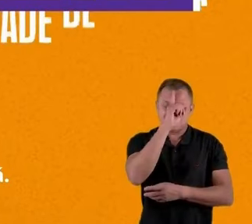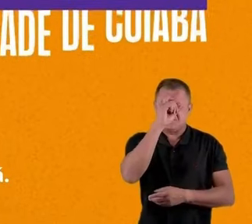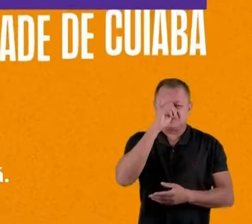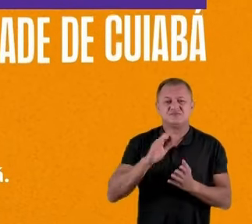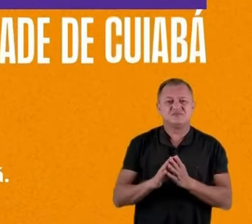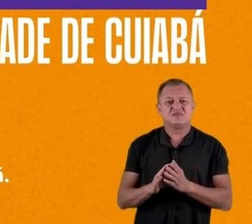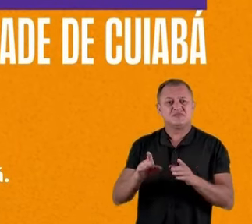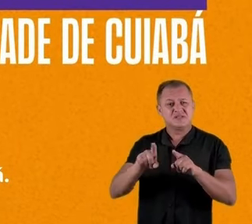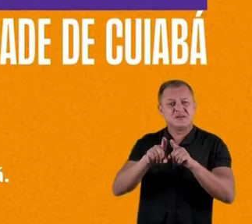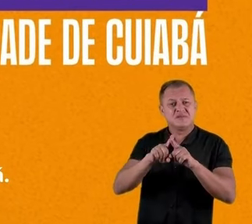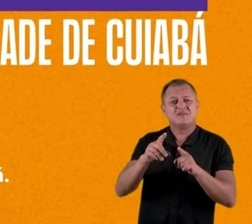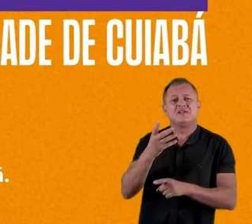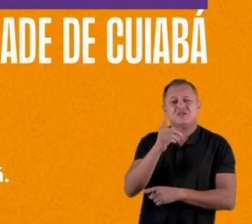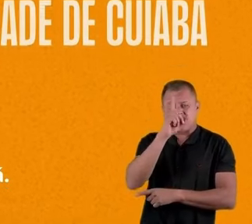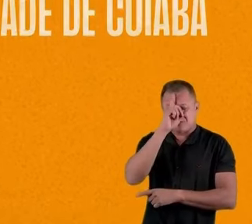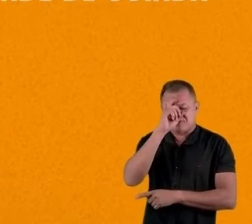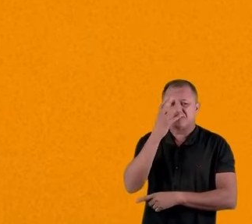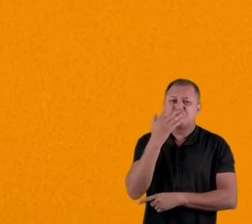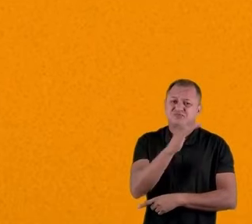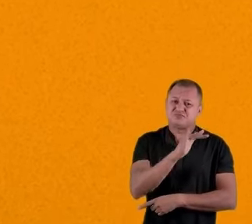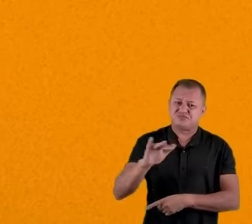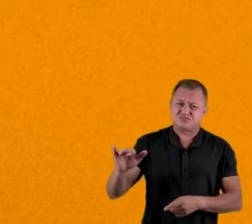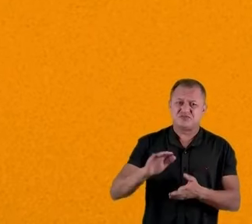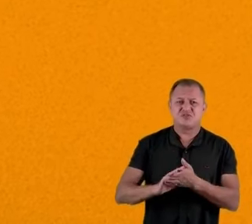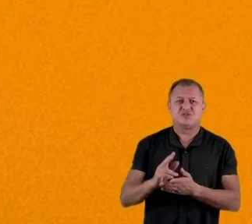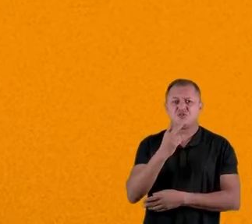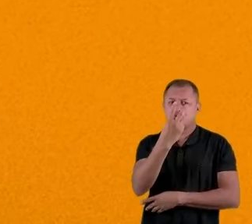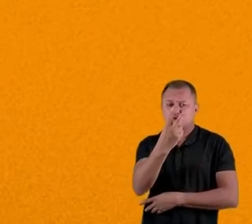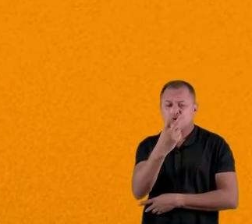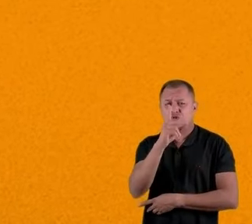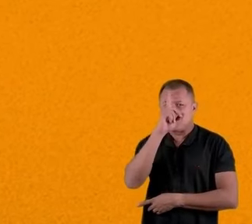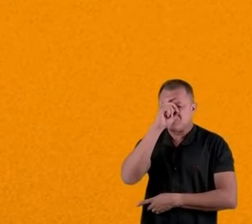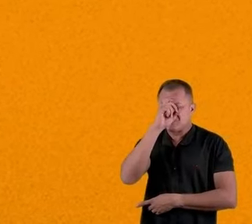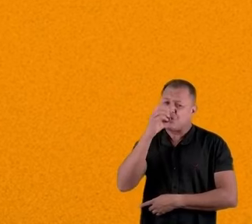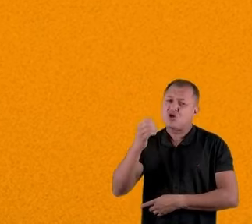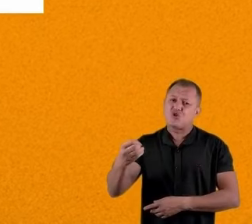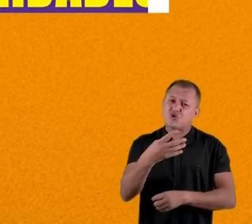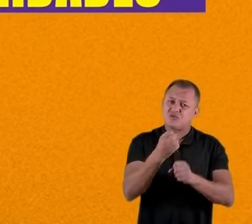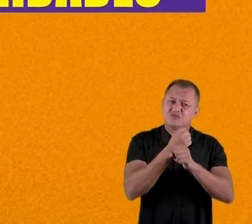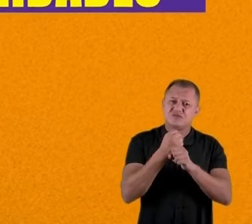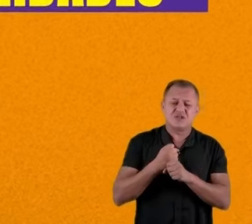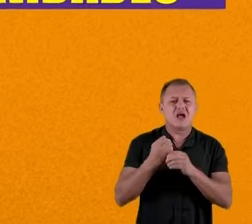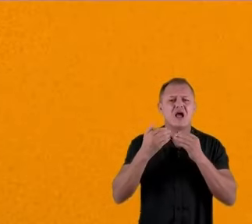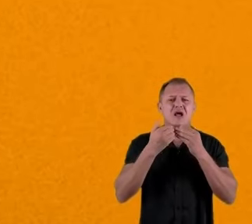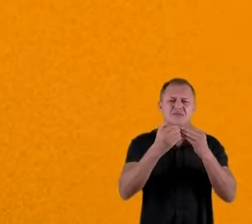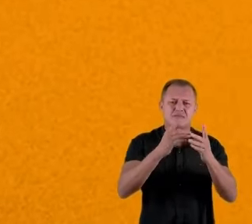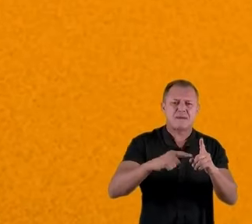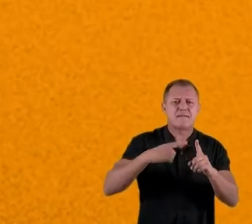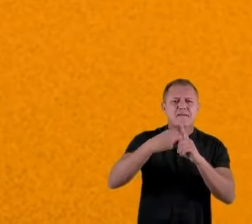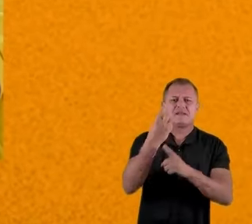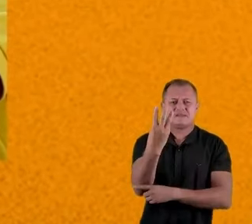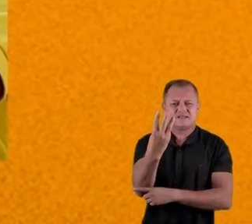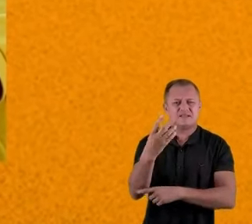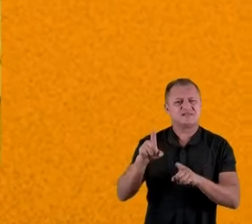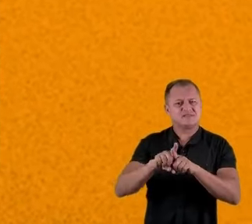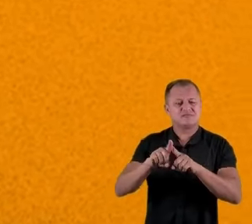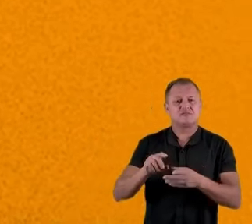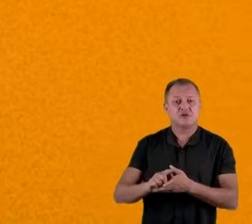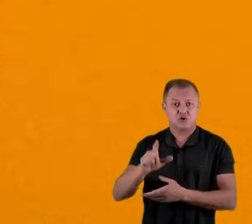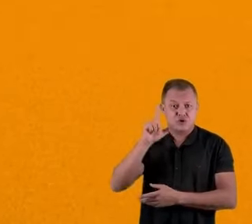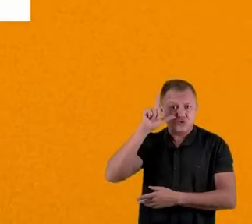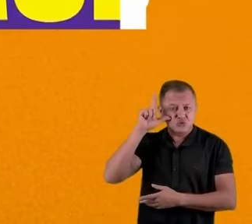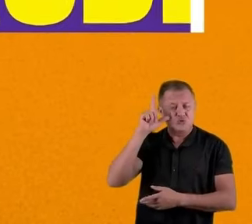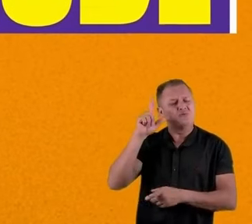primeiro hospital infantil e maternidade de Cuiabá. Duas policlínicas novinhas e a reabertura de mais três. Com